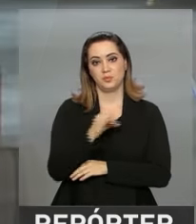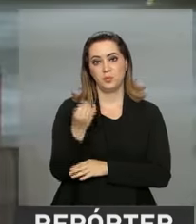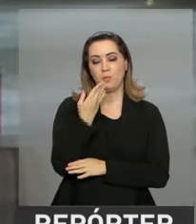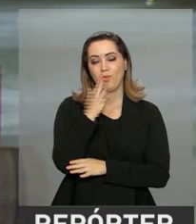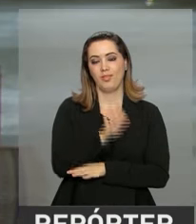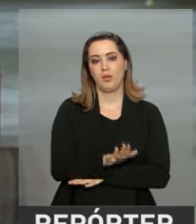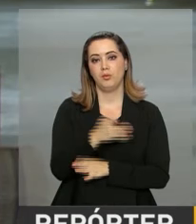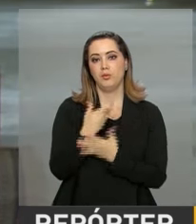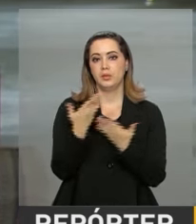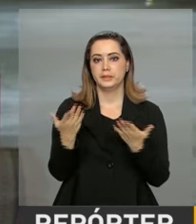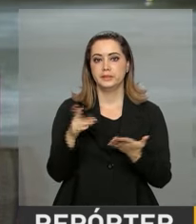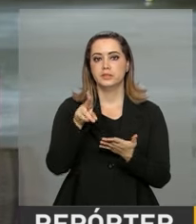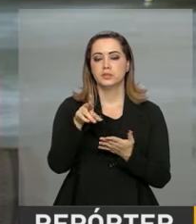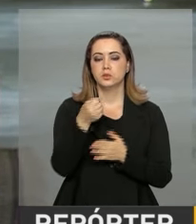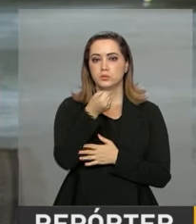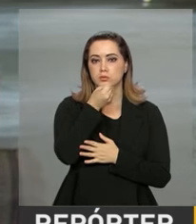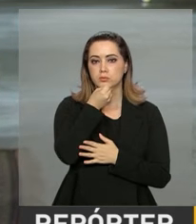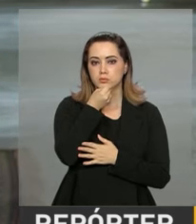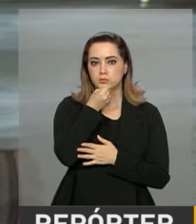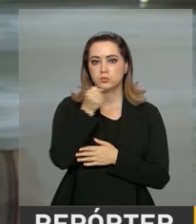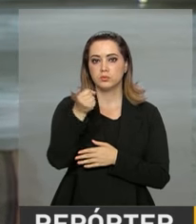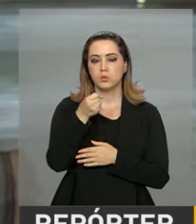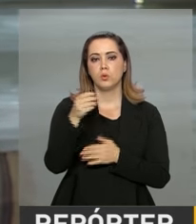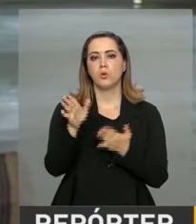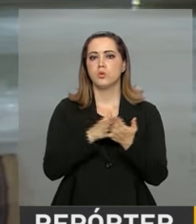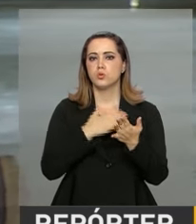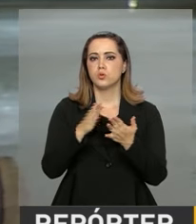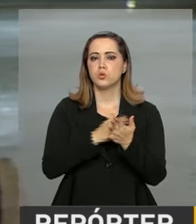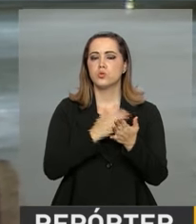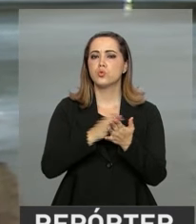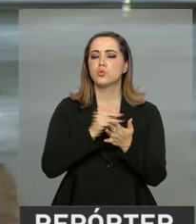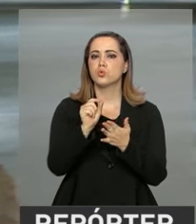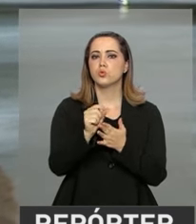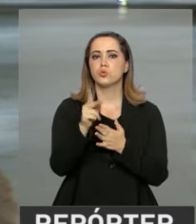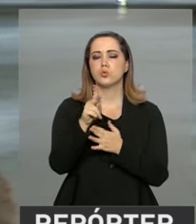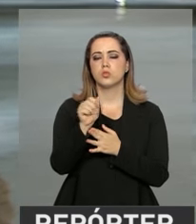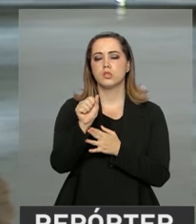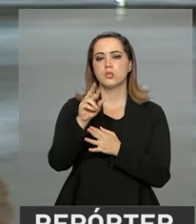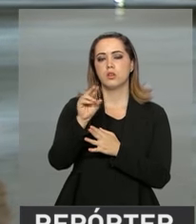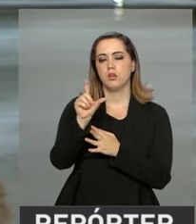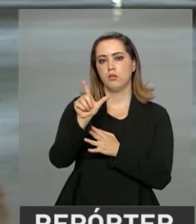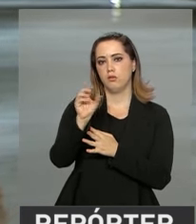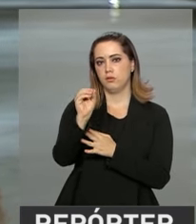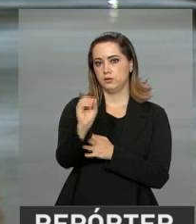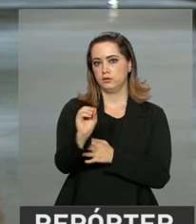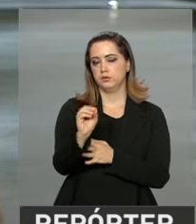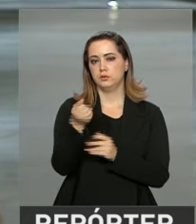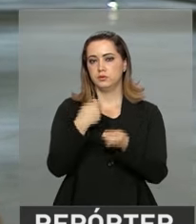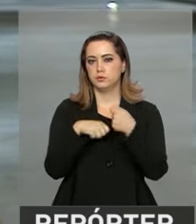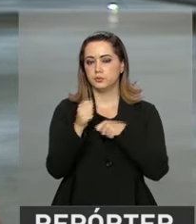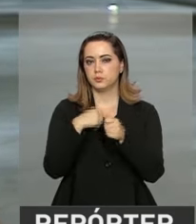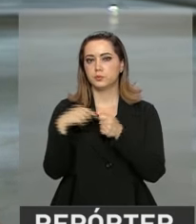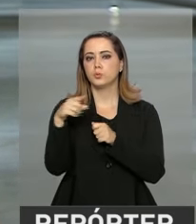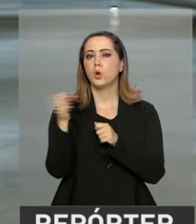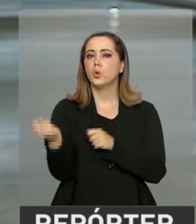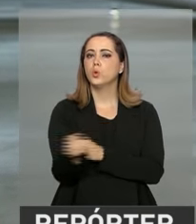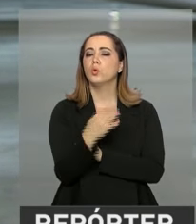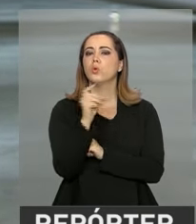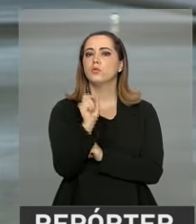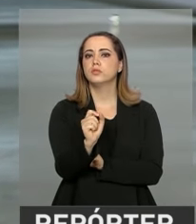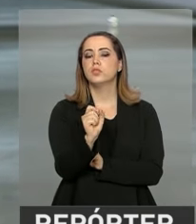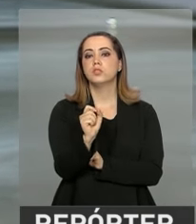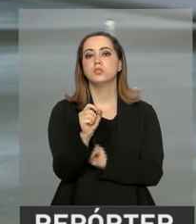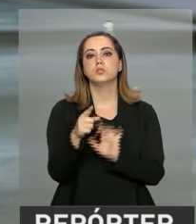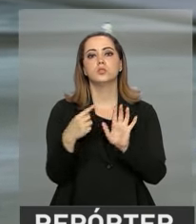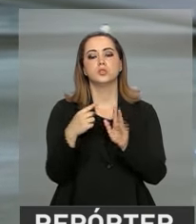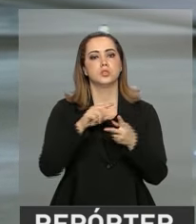boa tarde. A entrevista foi concedida ao jornal Valor Econômico e essas medidas também podem ser consideradas novidades. Elas dizem